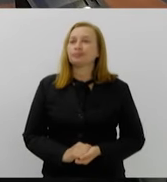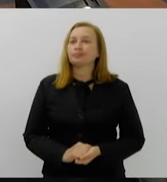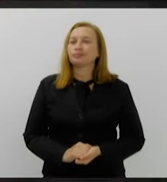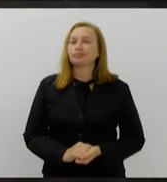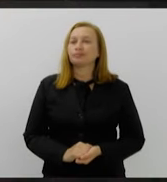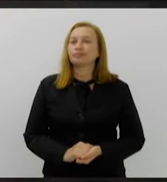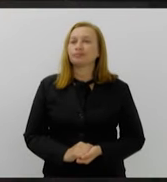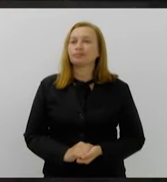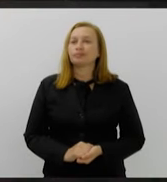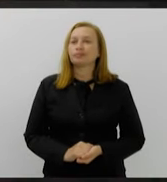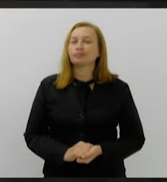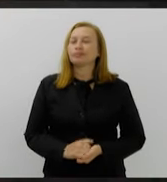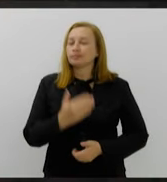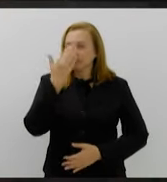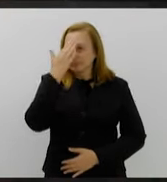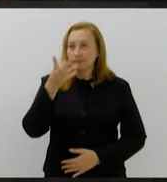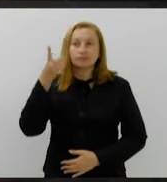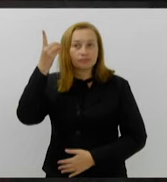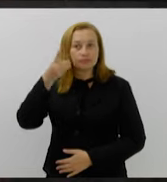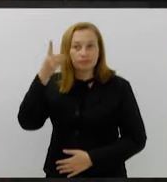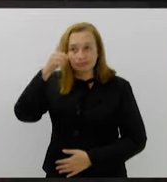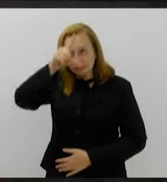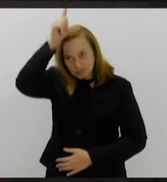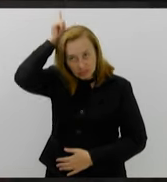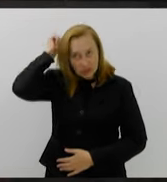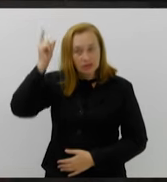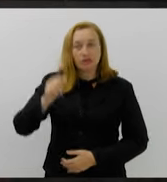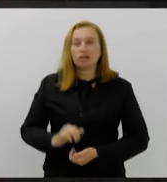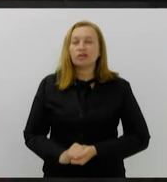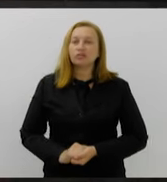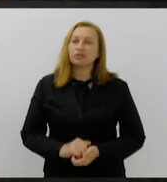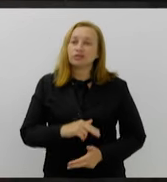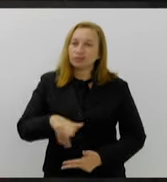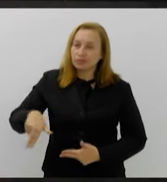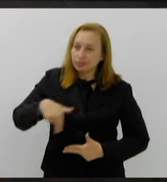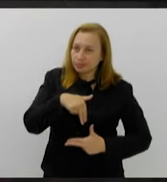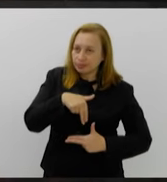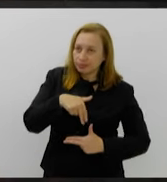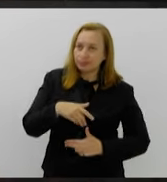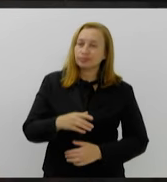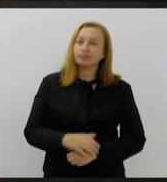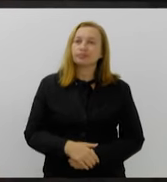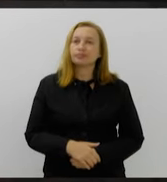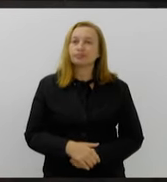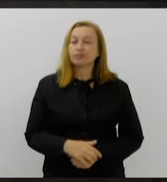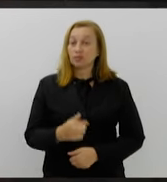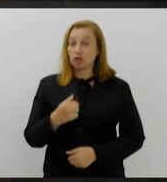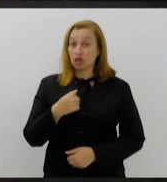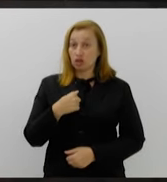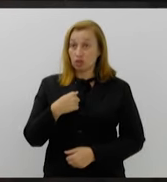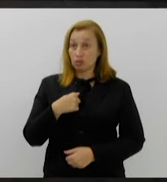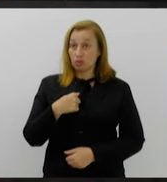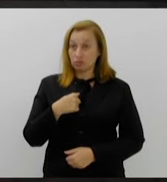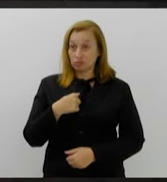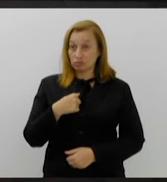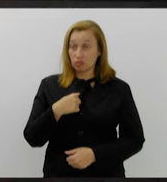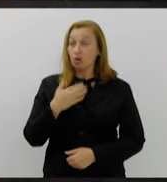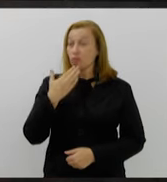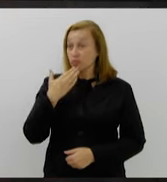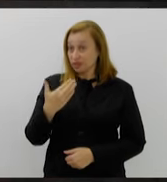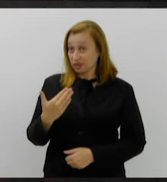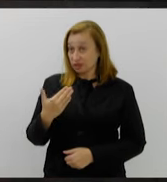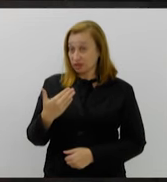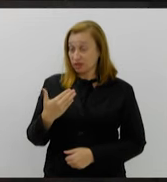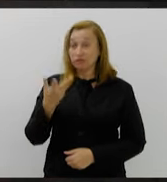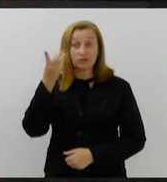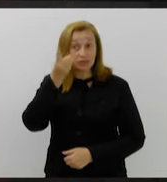obrigado obrigado Deputado luí Paulo o próximo orador inscrito sou sou eu então neste caso vou pedir que